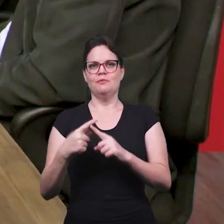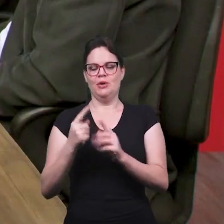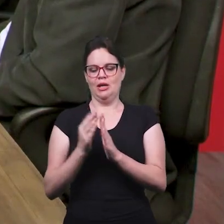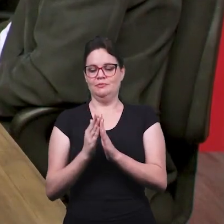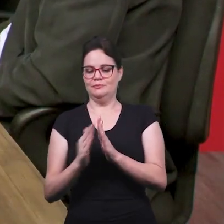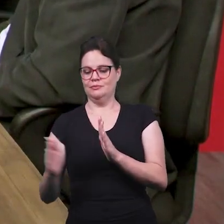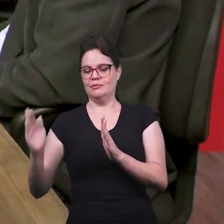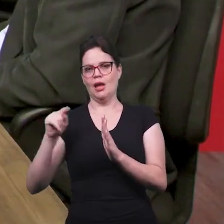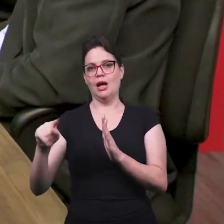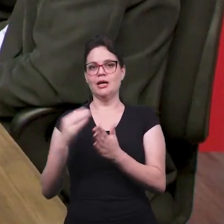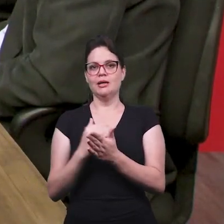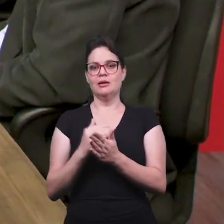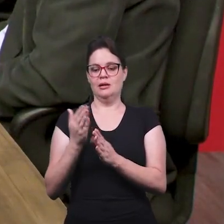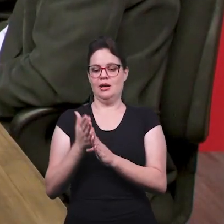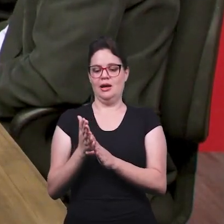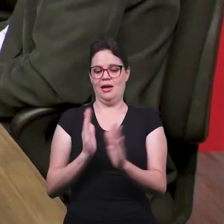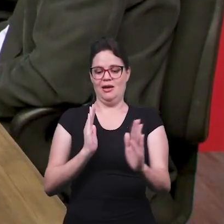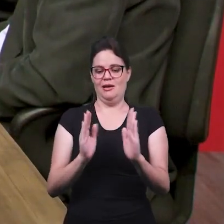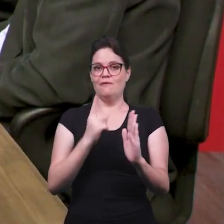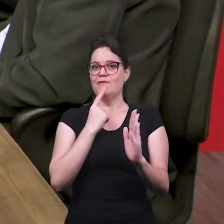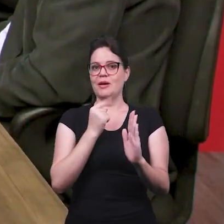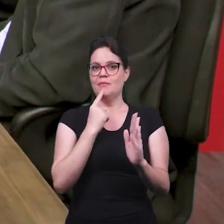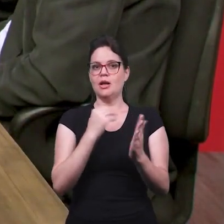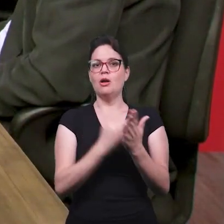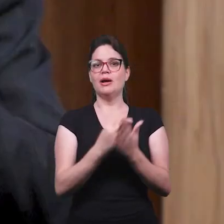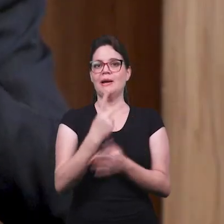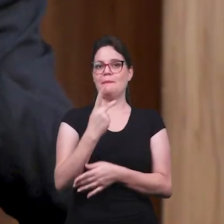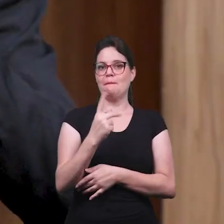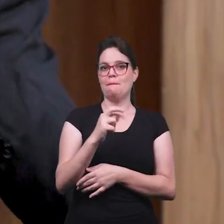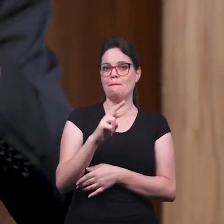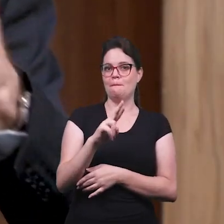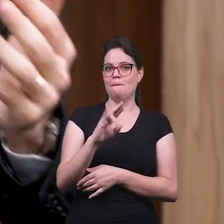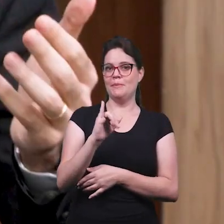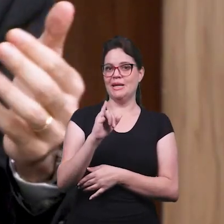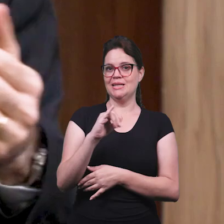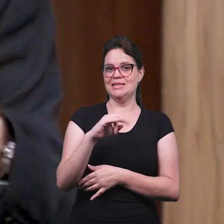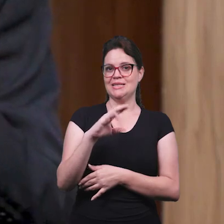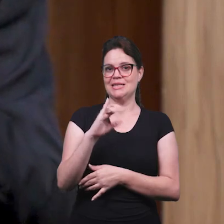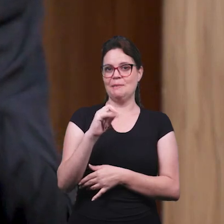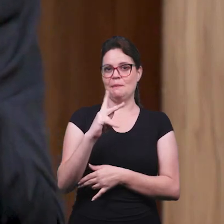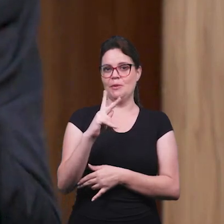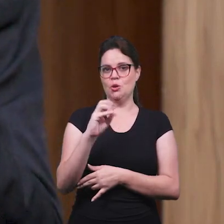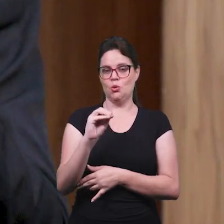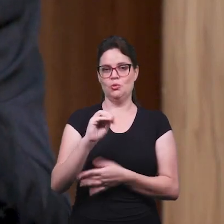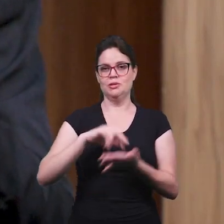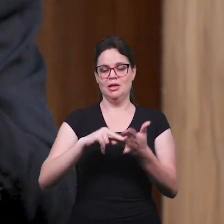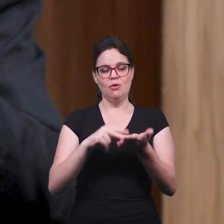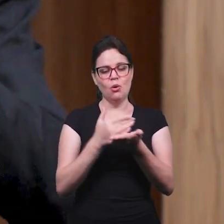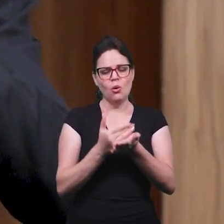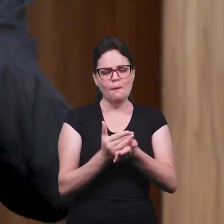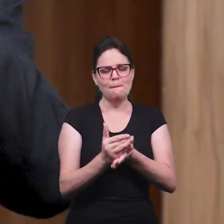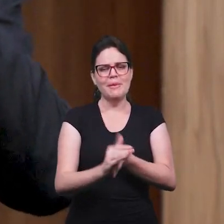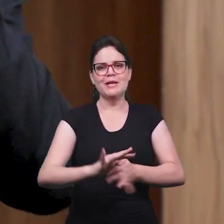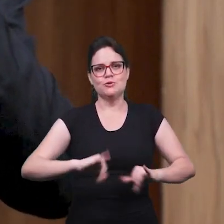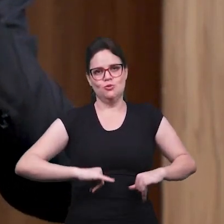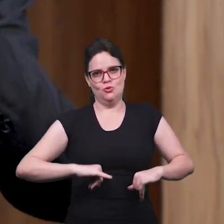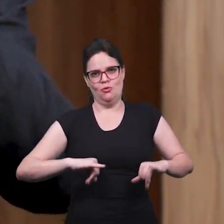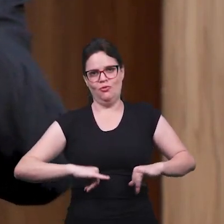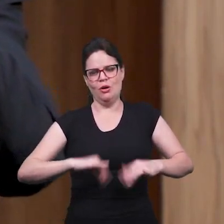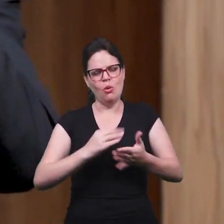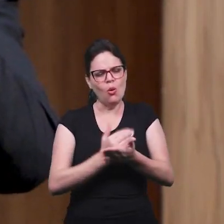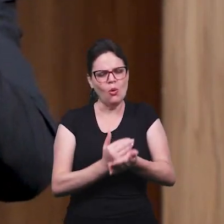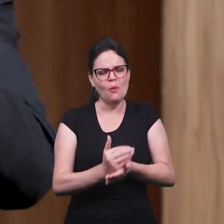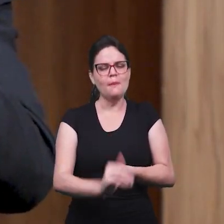dores, né? Que tanto nós temos falado nos últimos episódios, todos esses sinais que têm ocorrido no mundo, né? Dos toques